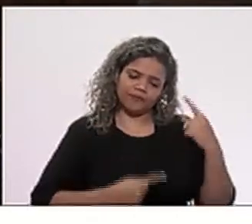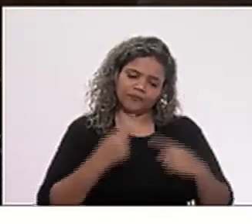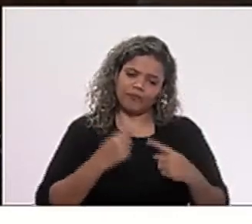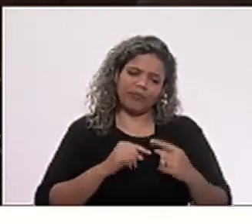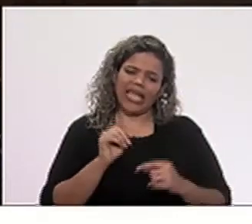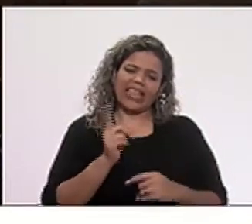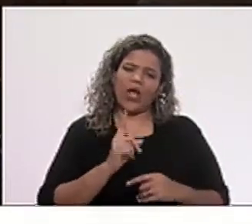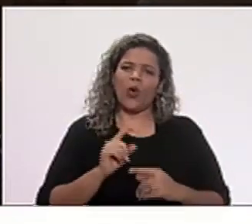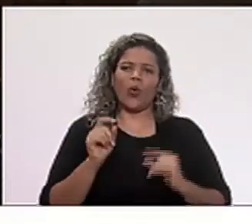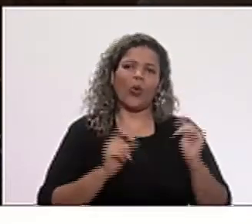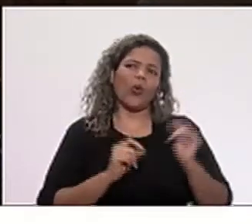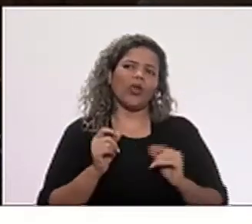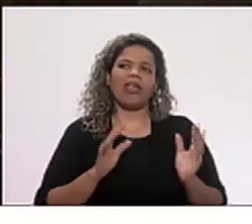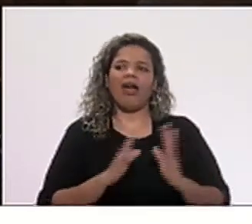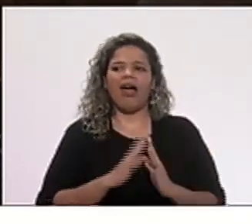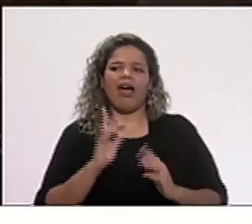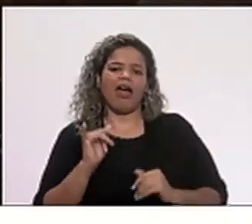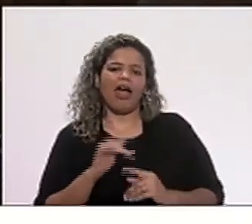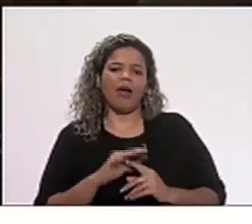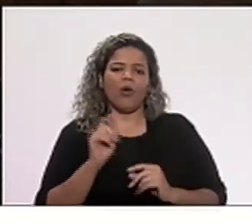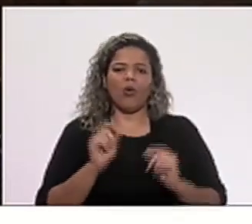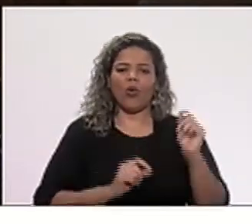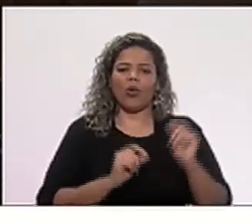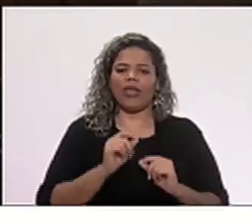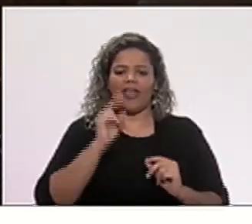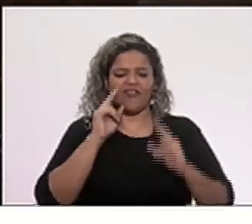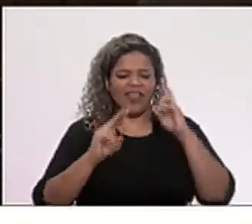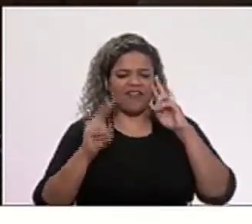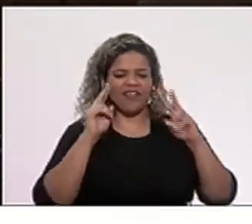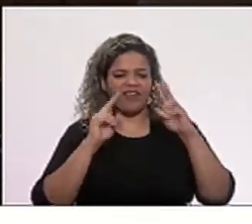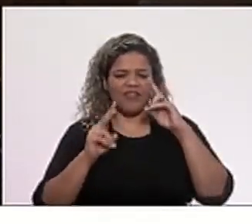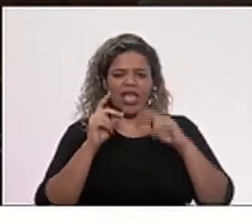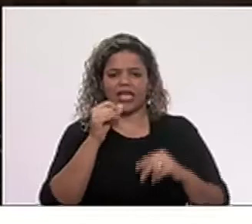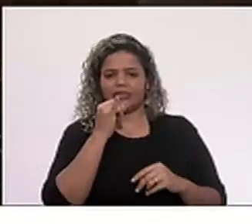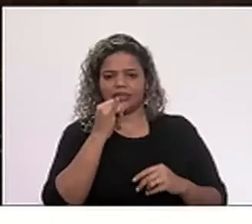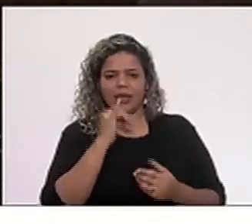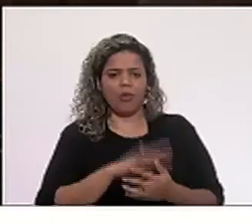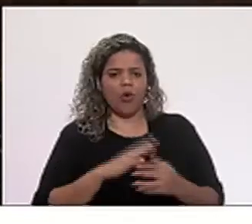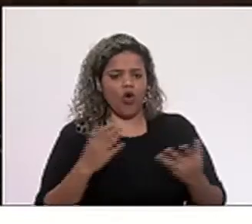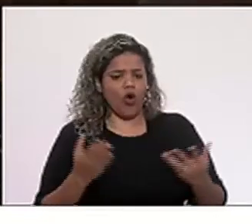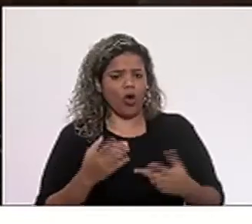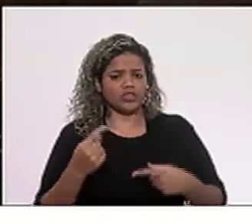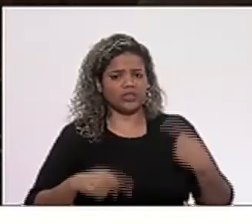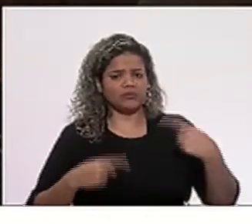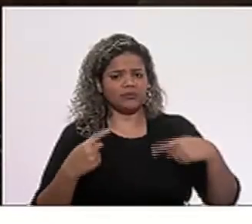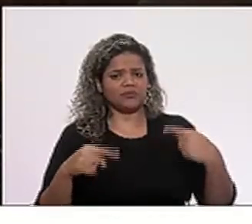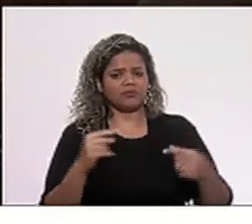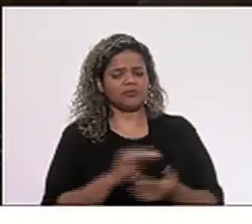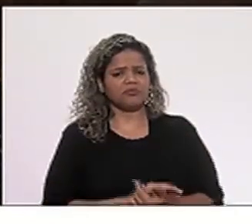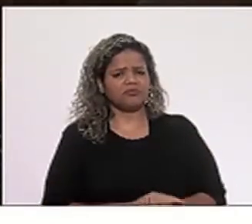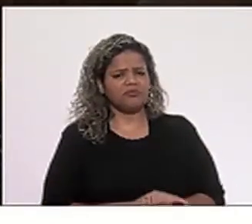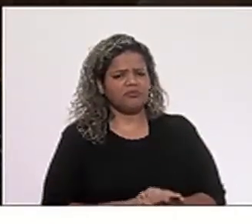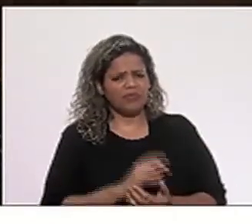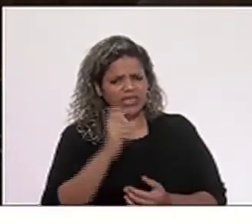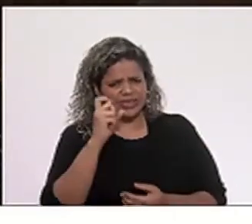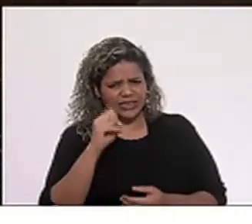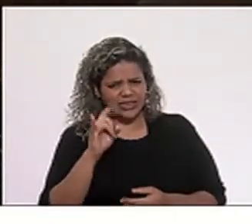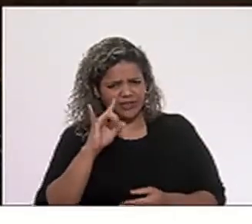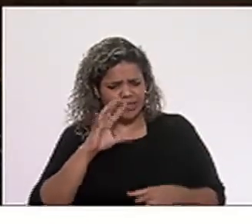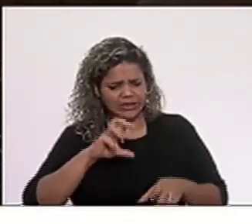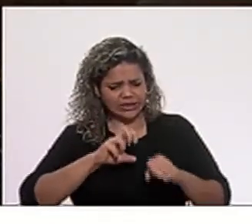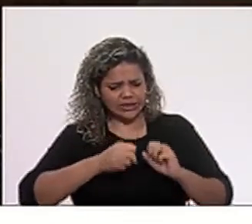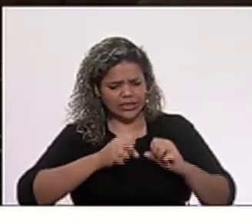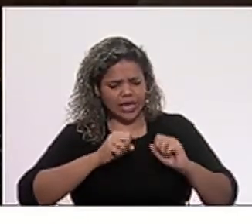e não o que a gente vê aqui, porque se o que a gente vê aqui, por exemplo, hoje nesta sessão, quer dizer, se você